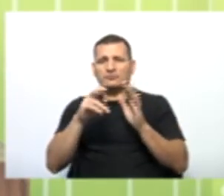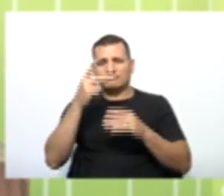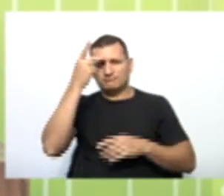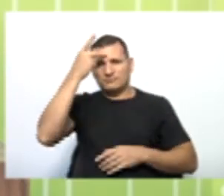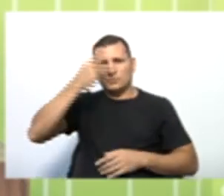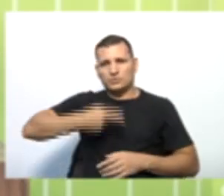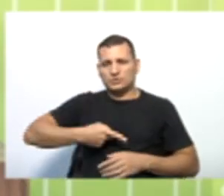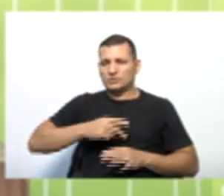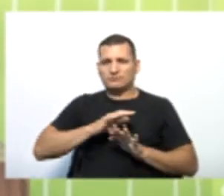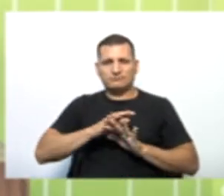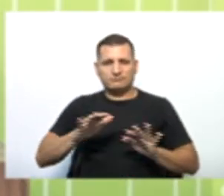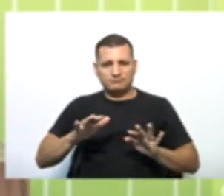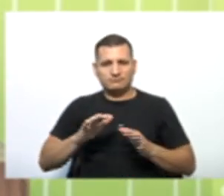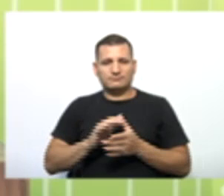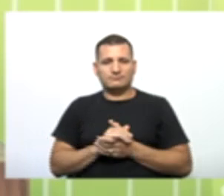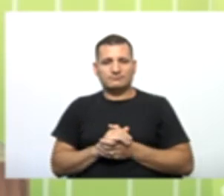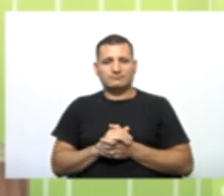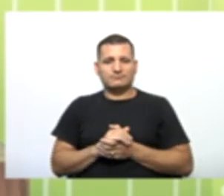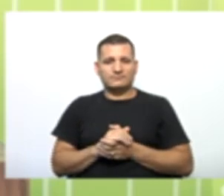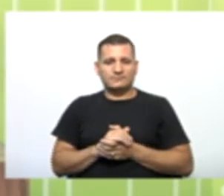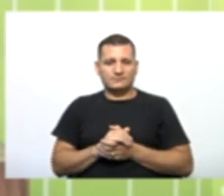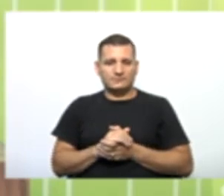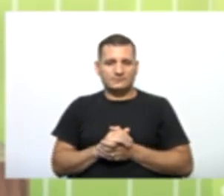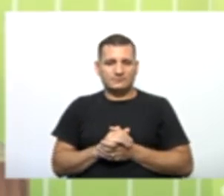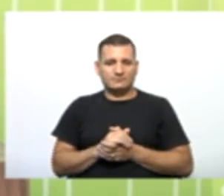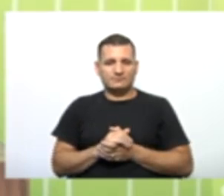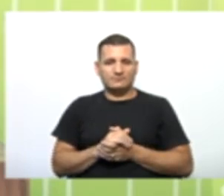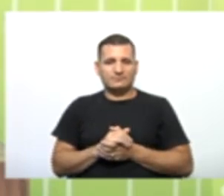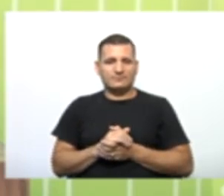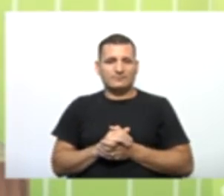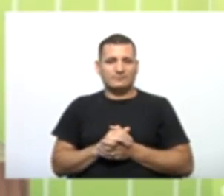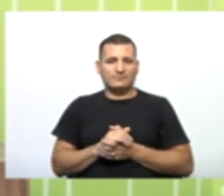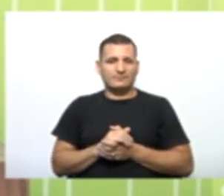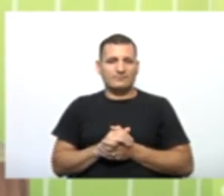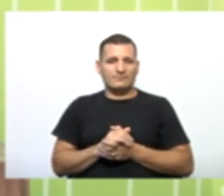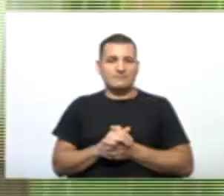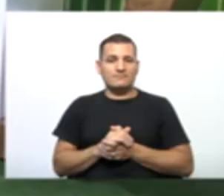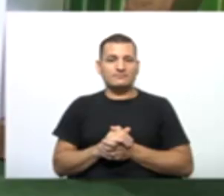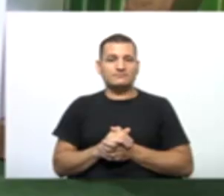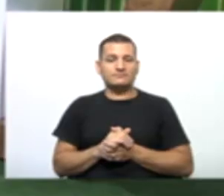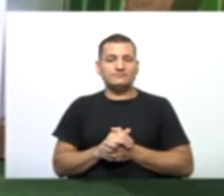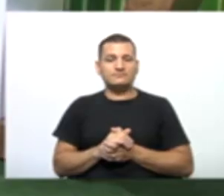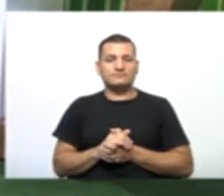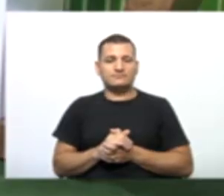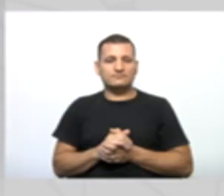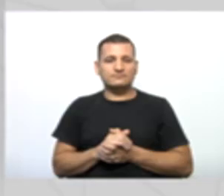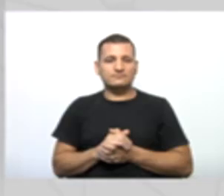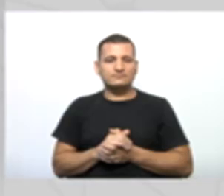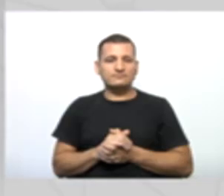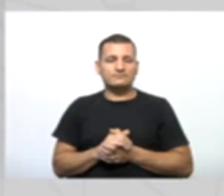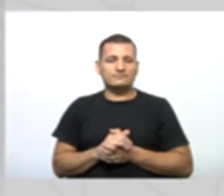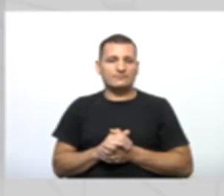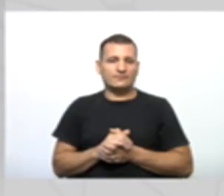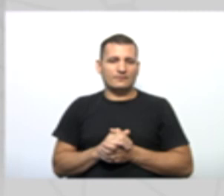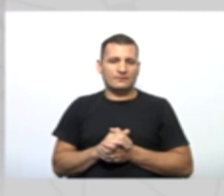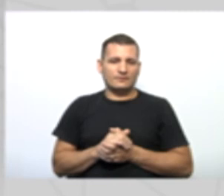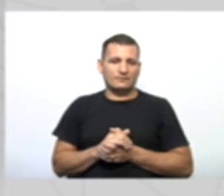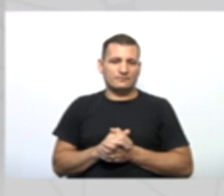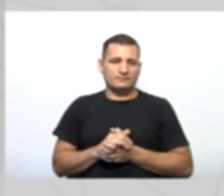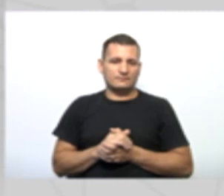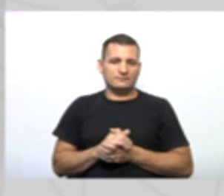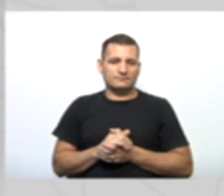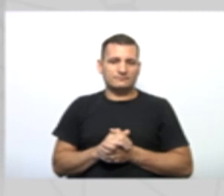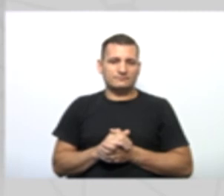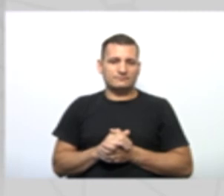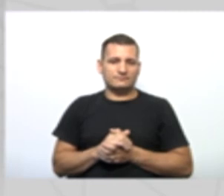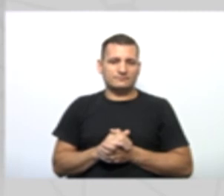mesmo. Interessante trazer essa reflexão. Próxima afirmação, pessoal. Vamos acrescentar aqui